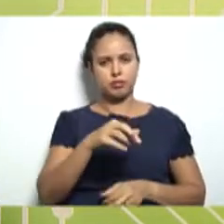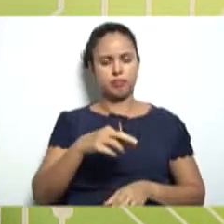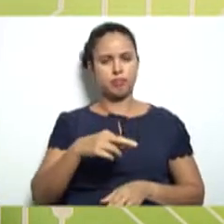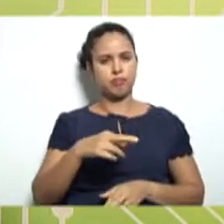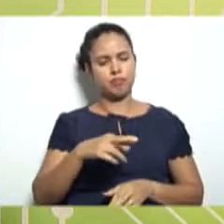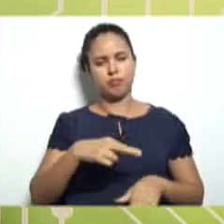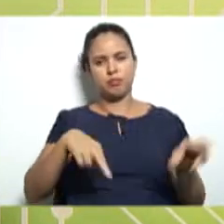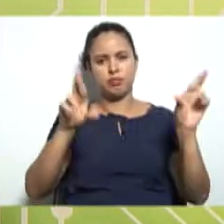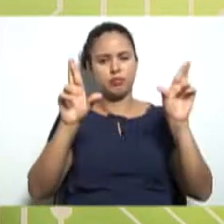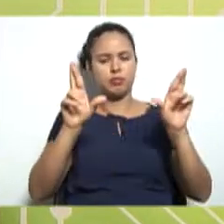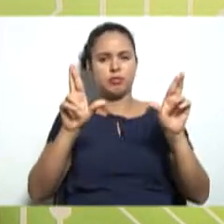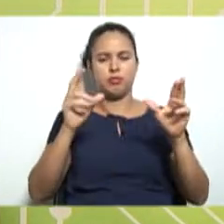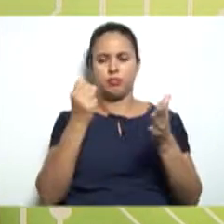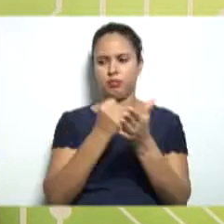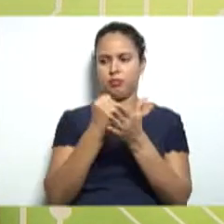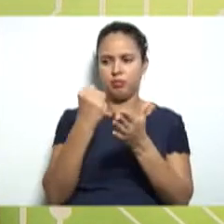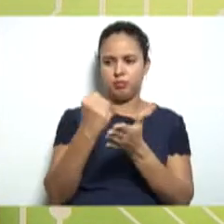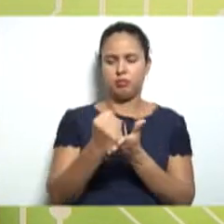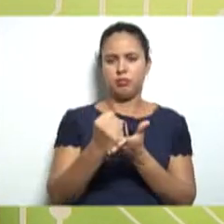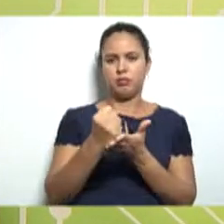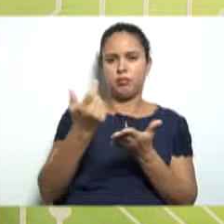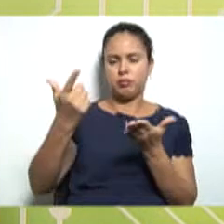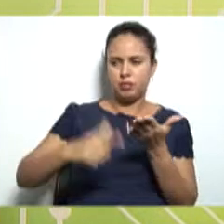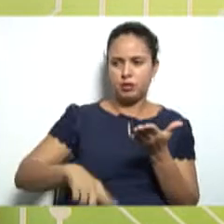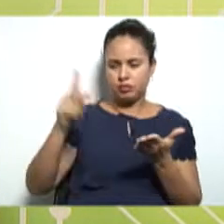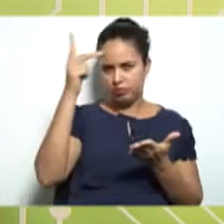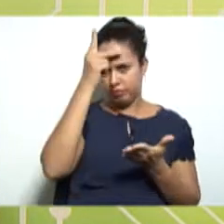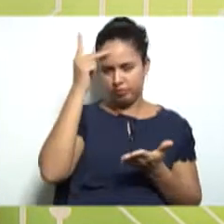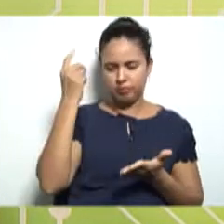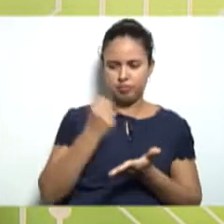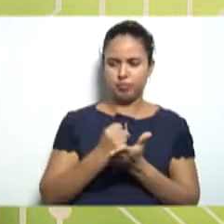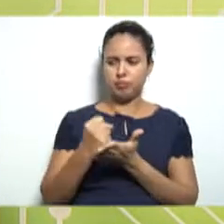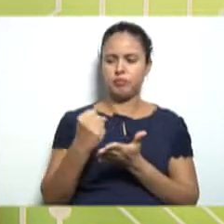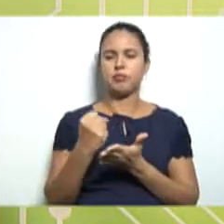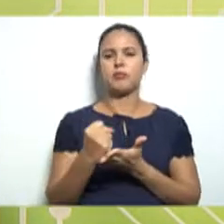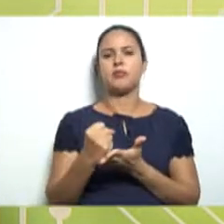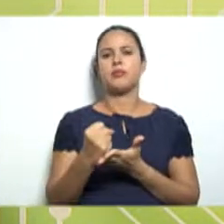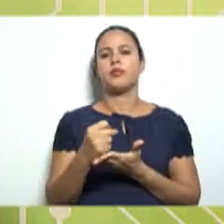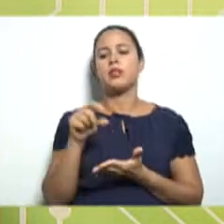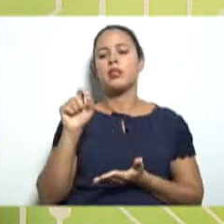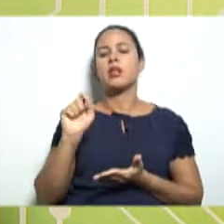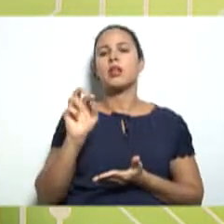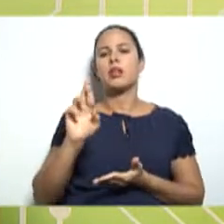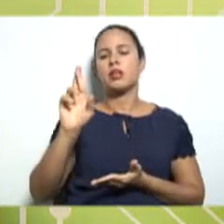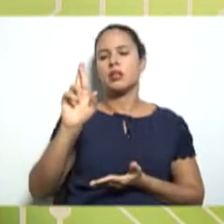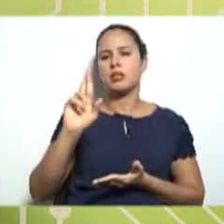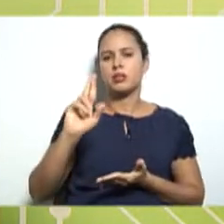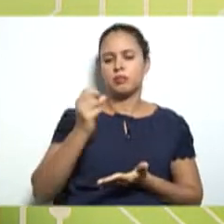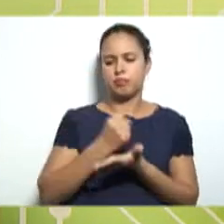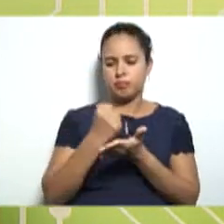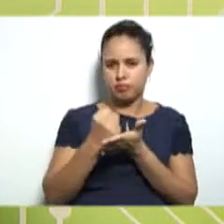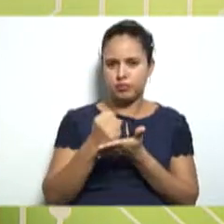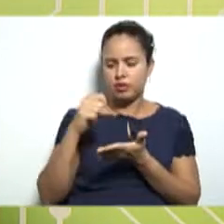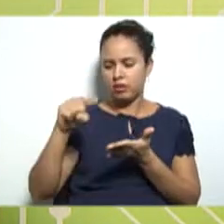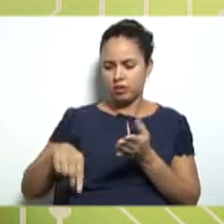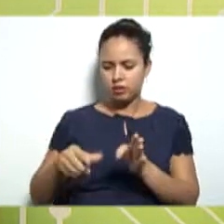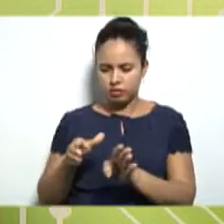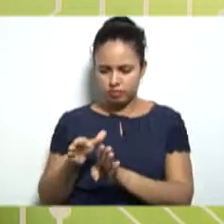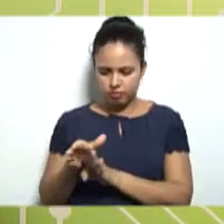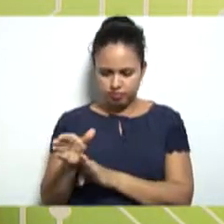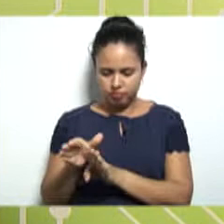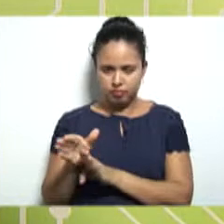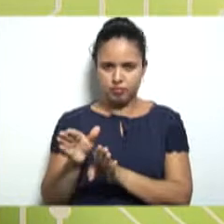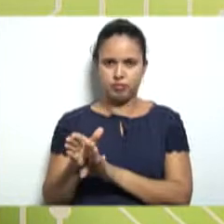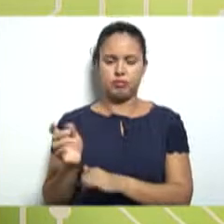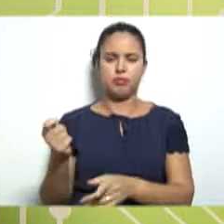contratado mais empregados, quem vai fazer essa contratação são os membros do conselho administrativo. Se foi decidido que ia ser feita a tomada de crédito, quem